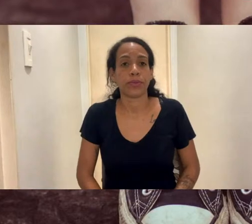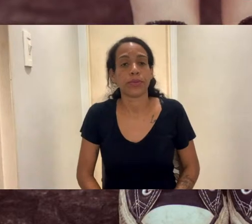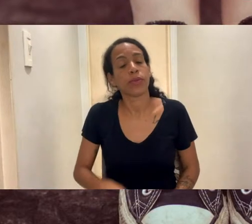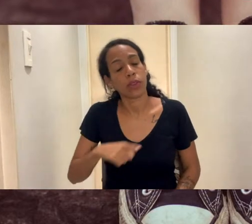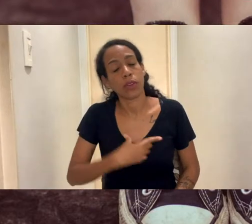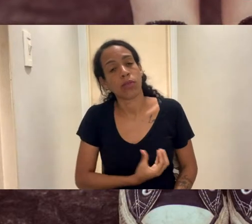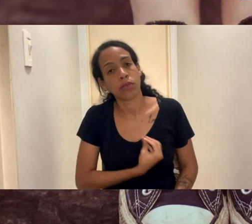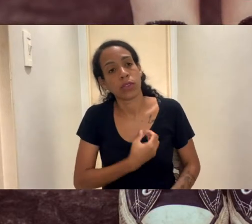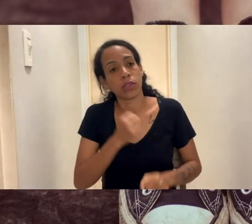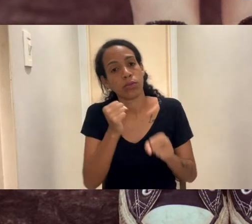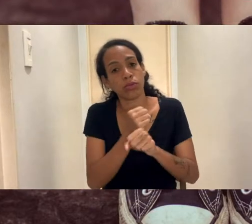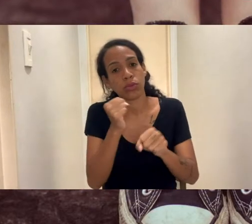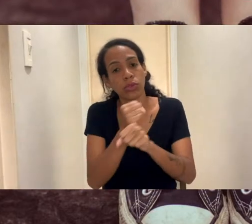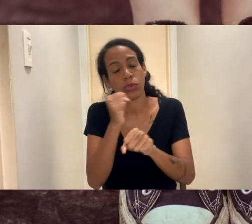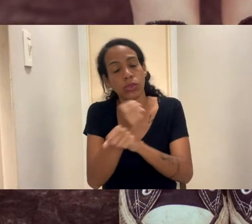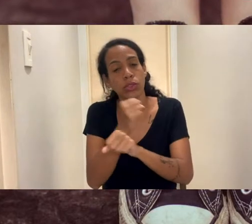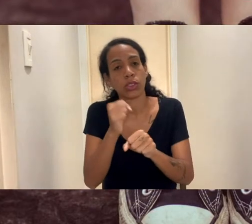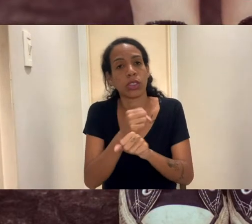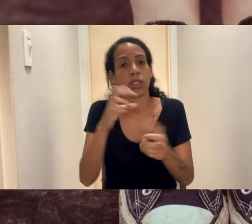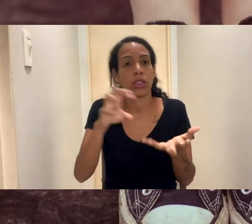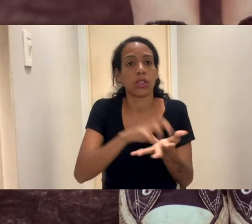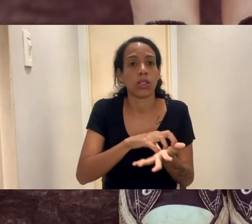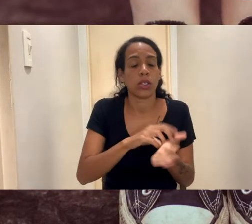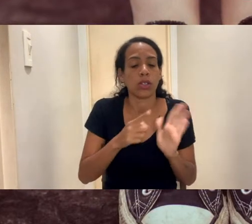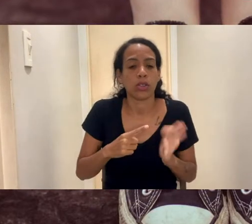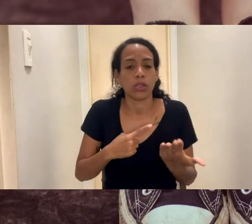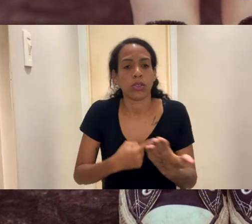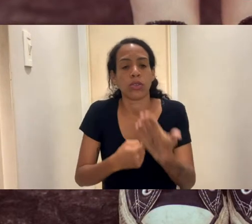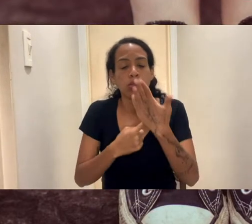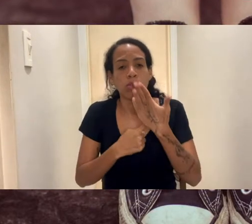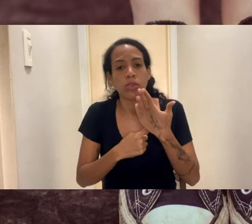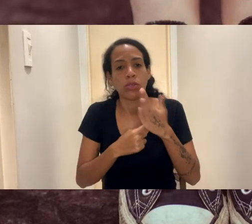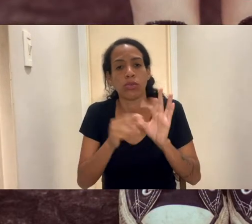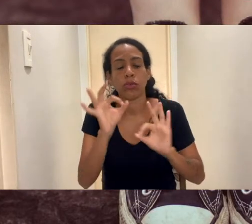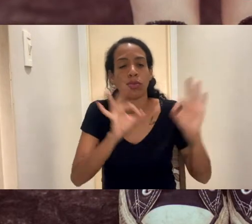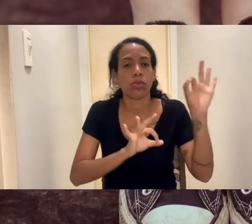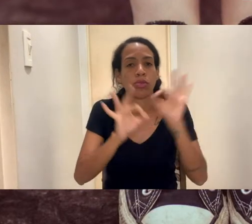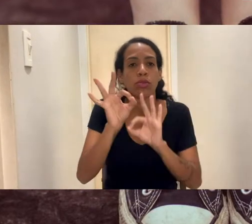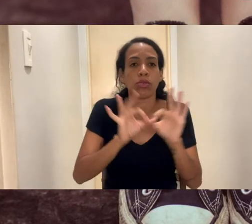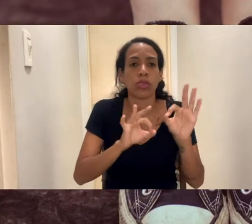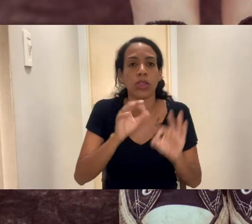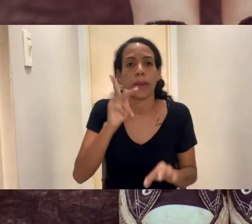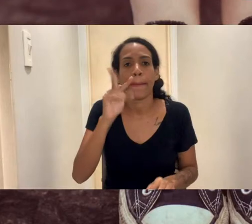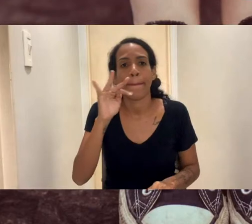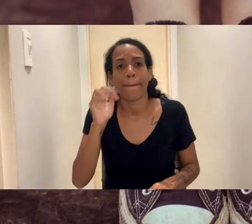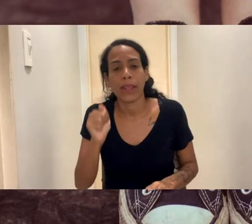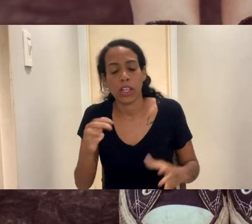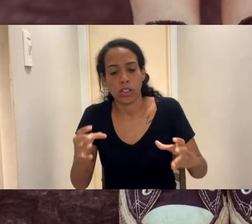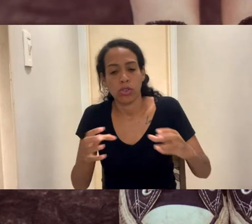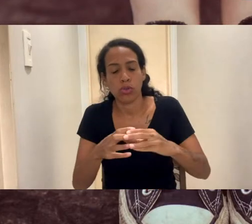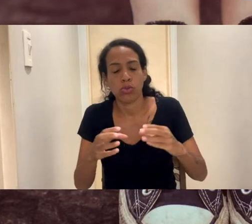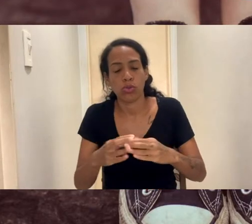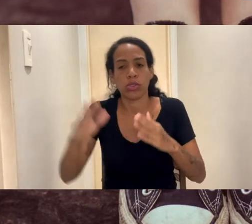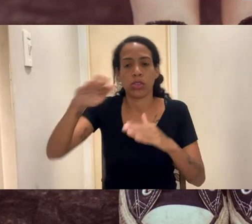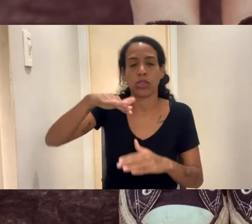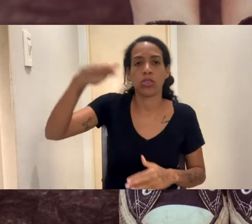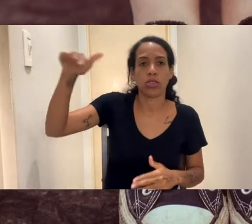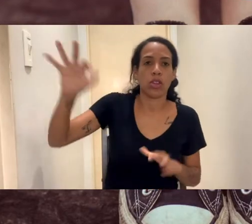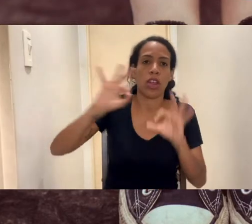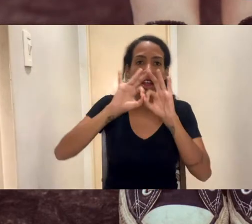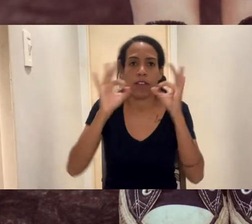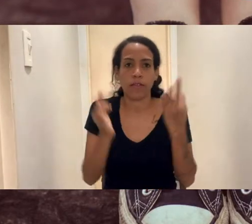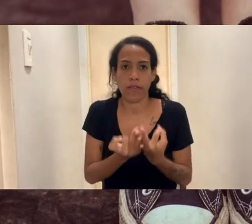da construção, implementação, acompanhamento e monitoramento do PIA em conjunto com o adolescente e a